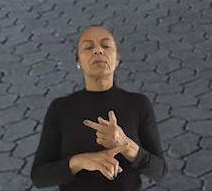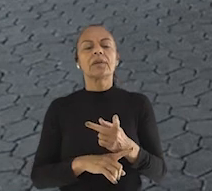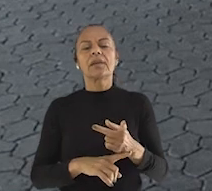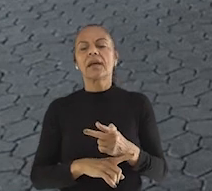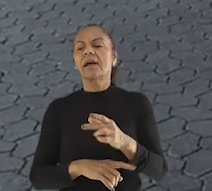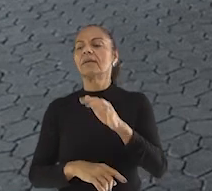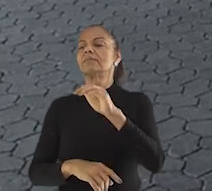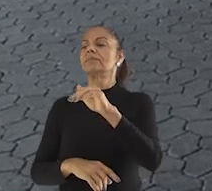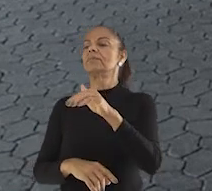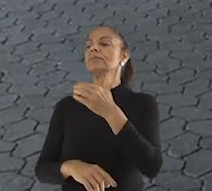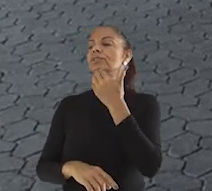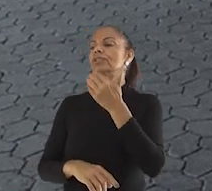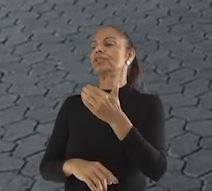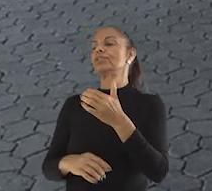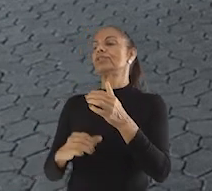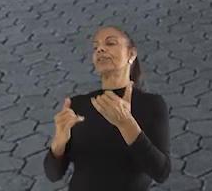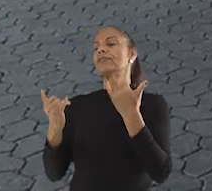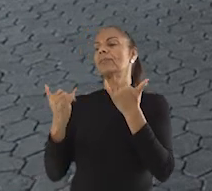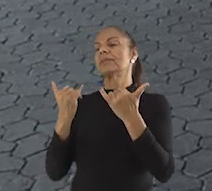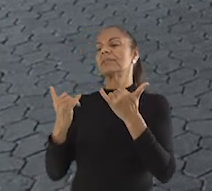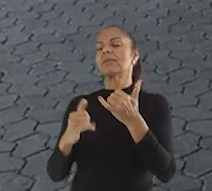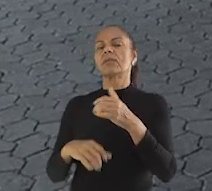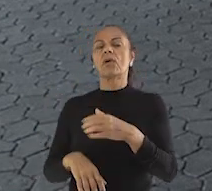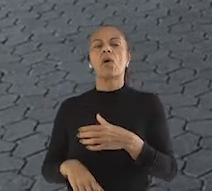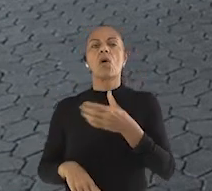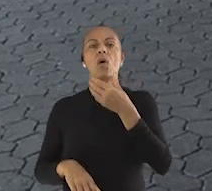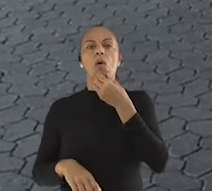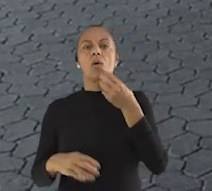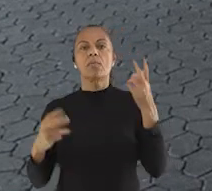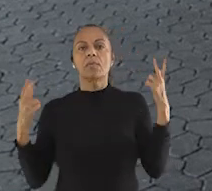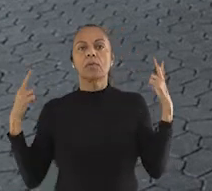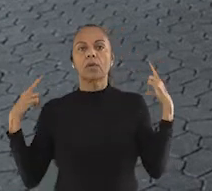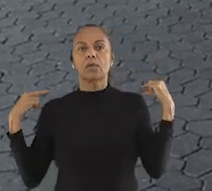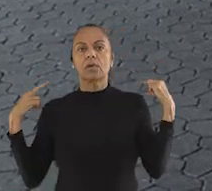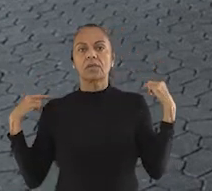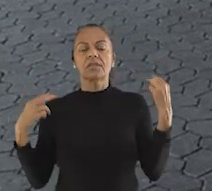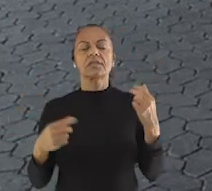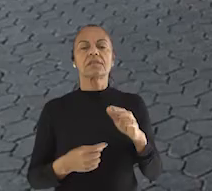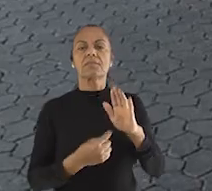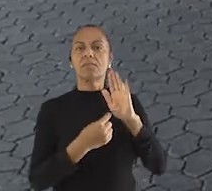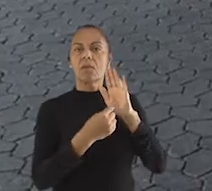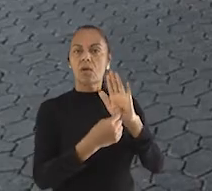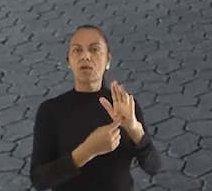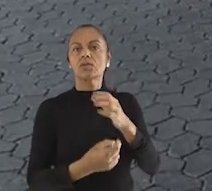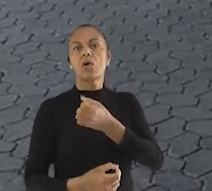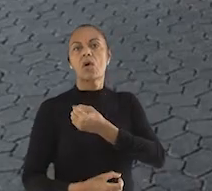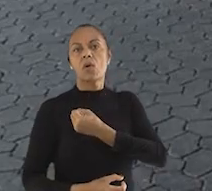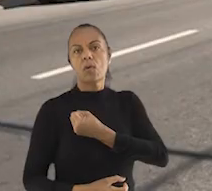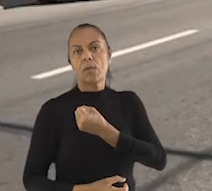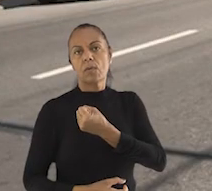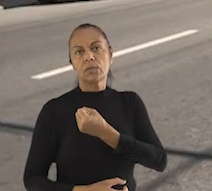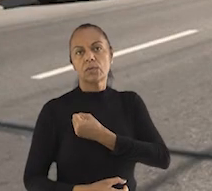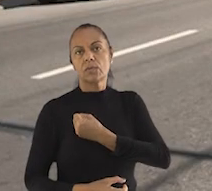dos motoristas de ônibus o ajuda e mostra para Jorge qual é o ônibus que ele precisa.